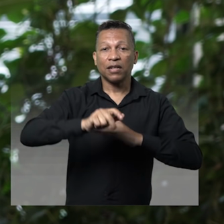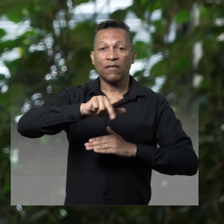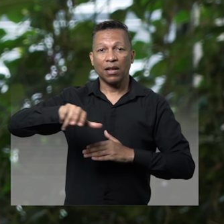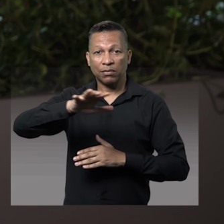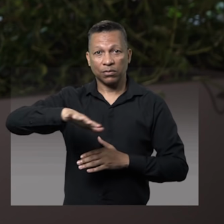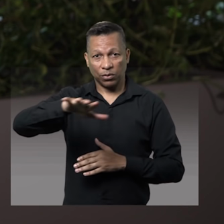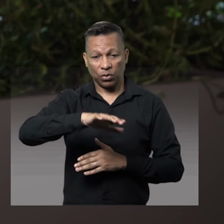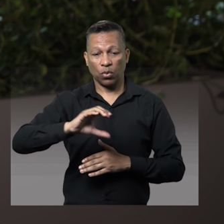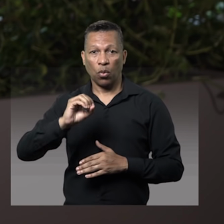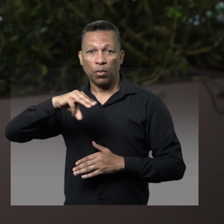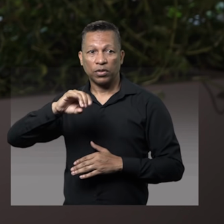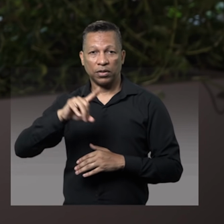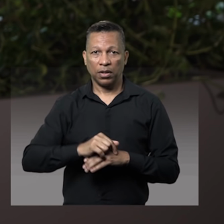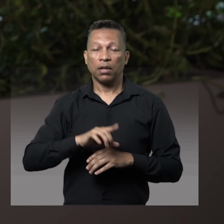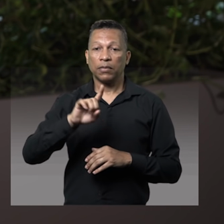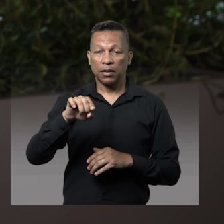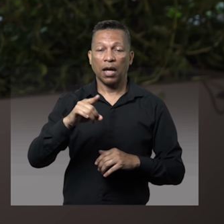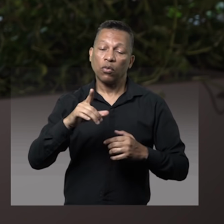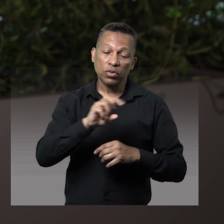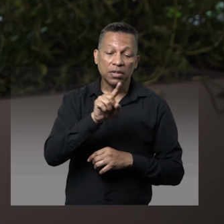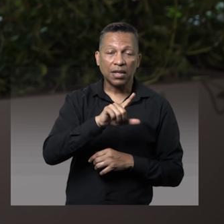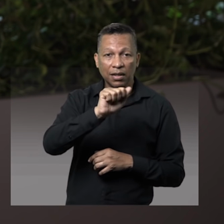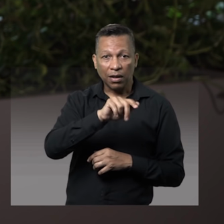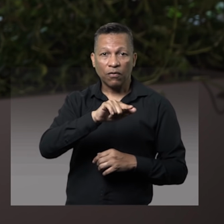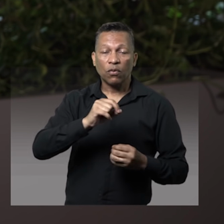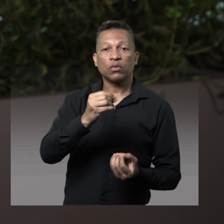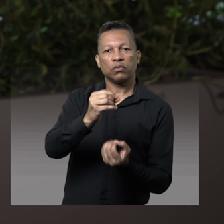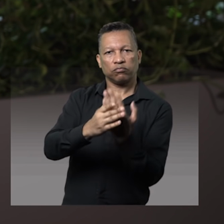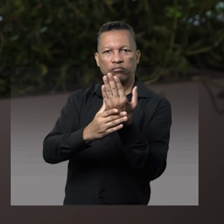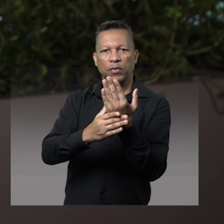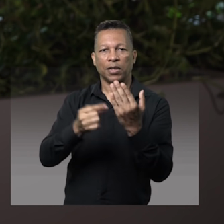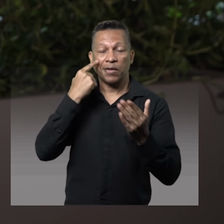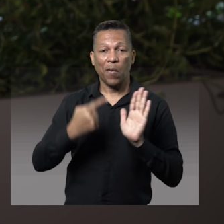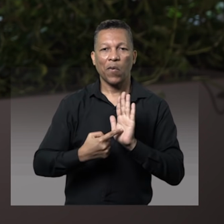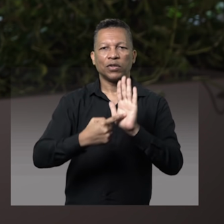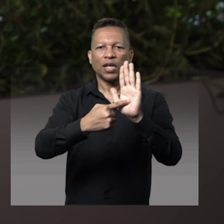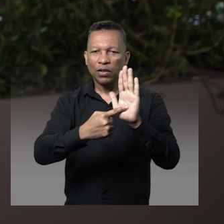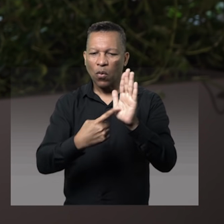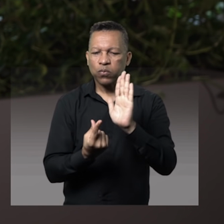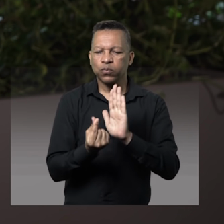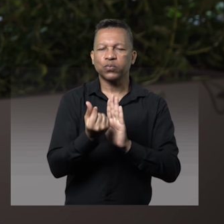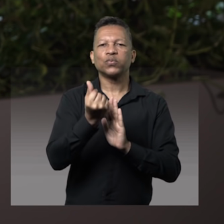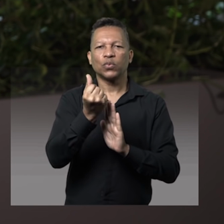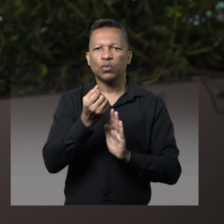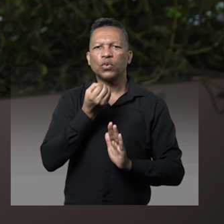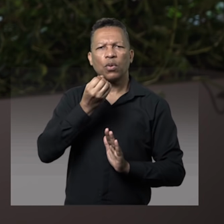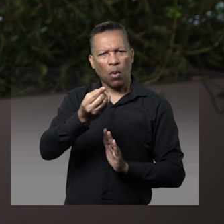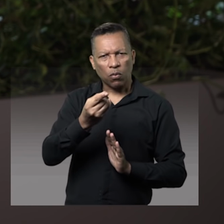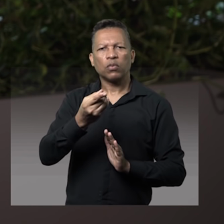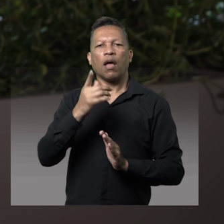commodities. Desde que o Zarathustra foi criado, ele tem apresentado uma boa rentabilidade. É um